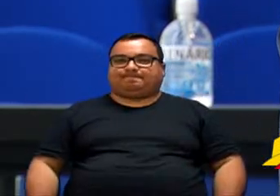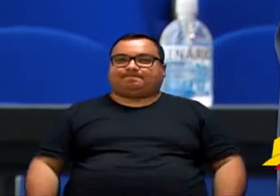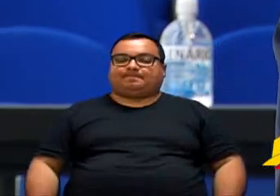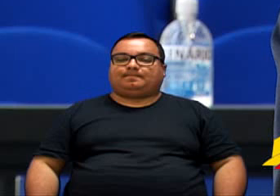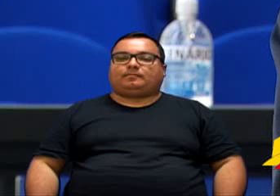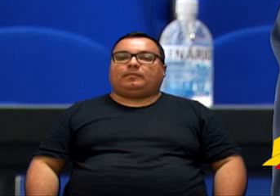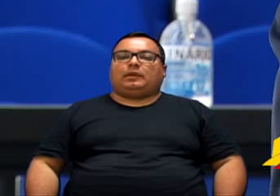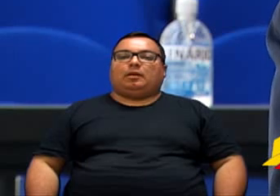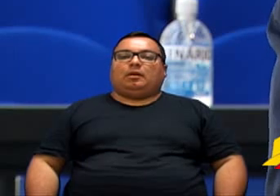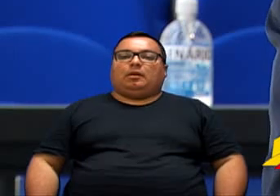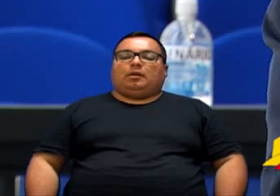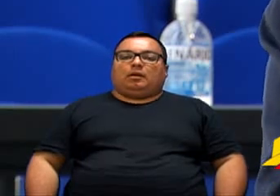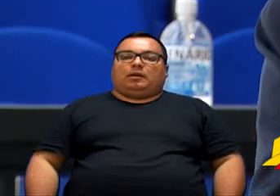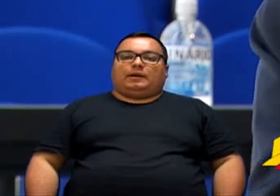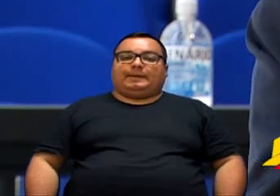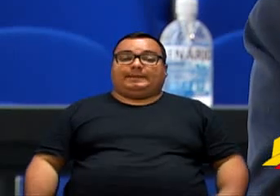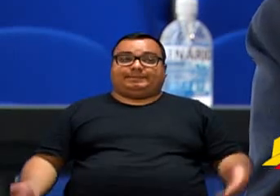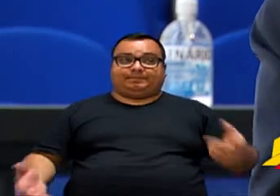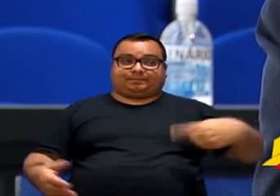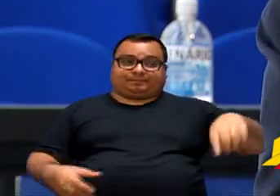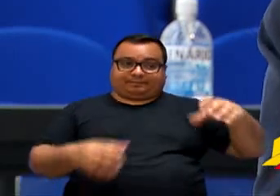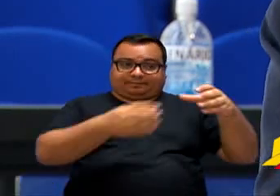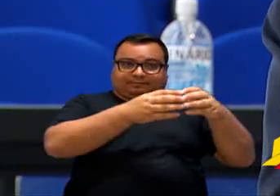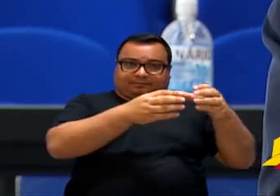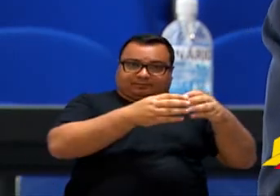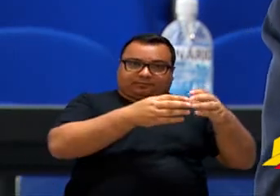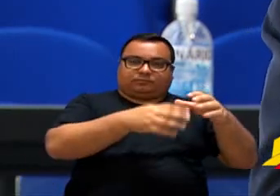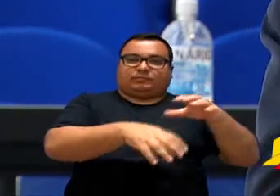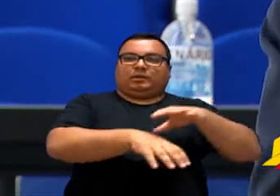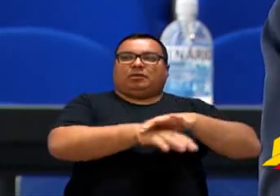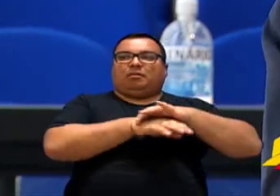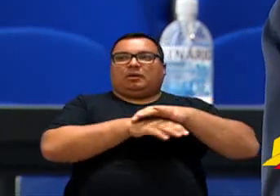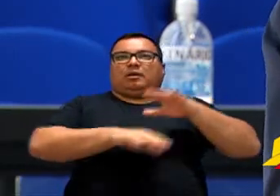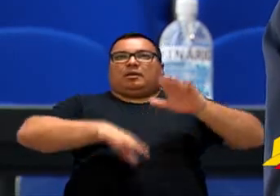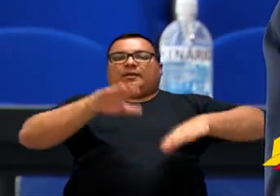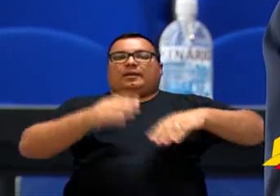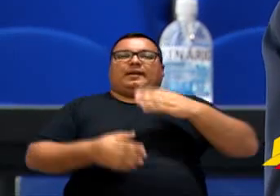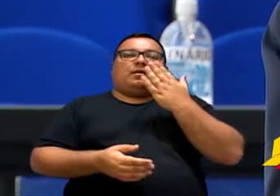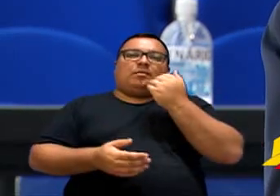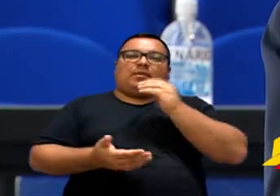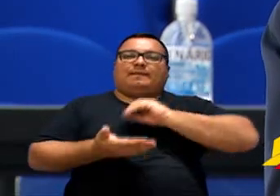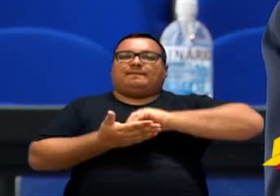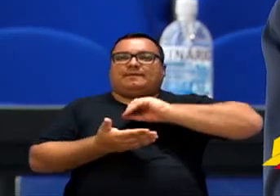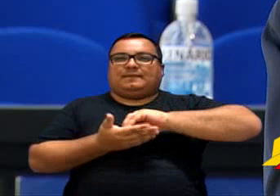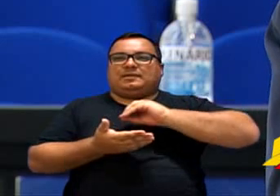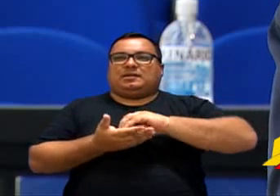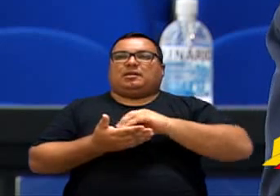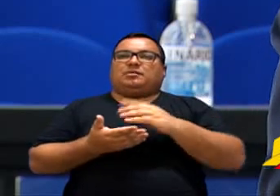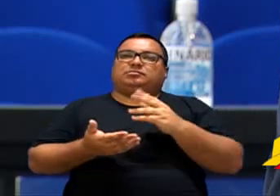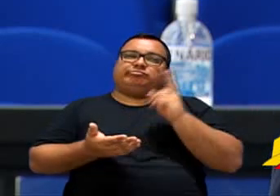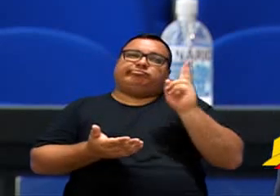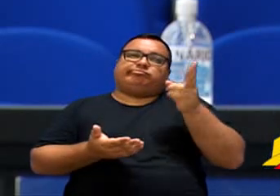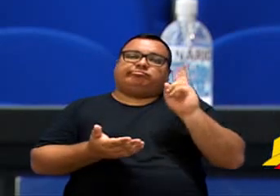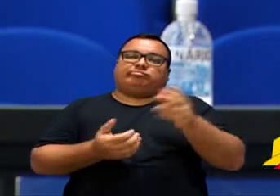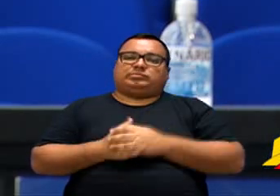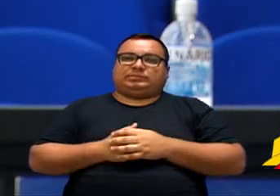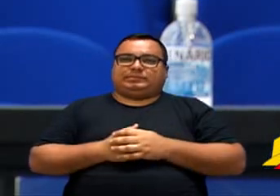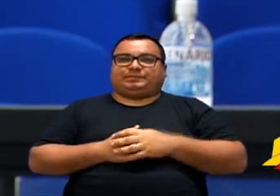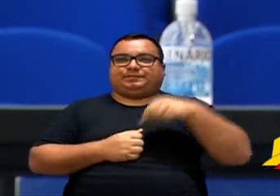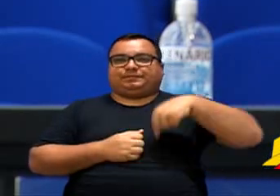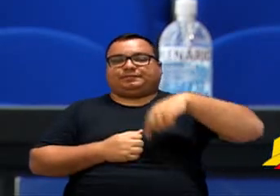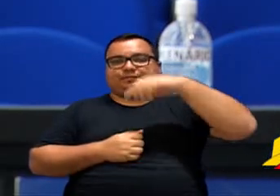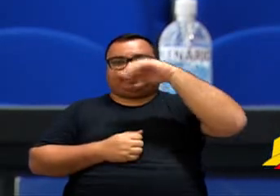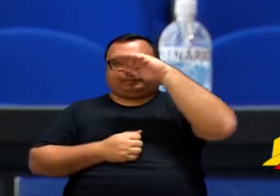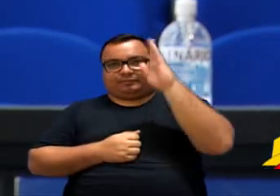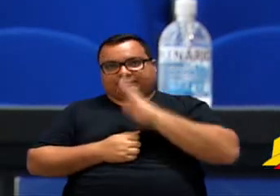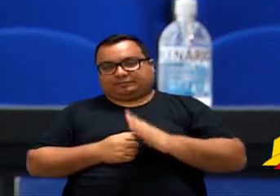aí sem insegurança alimentar, passando fome, é a população mais carente. Tem 33 milhões de pessoas